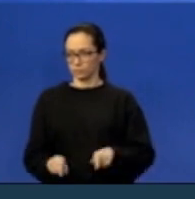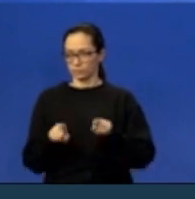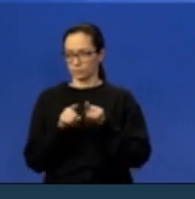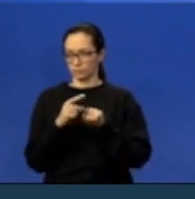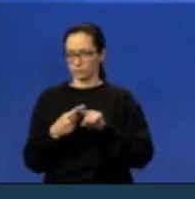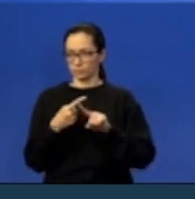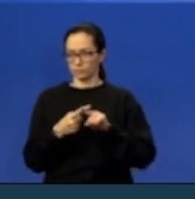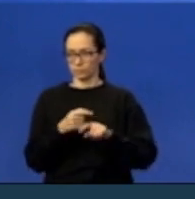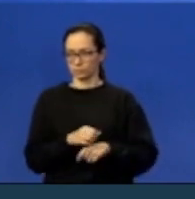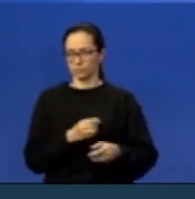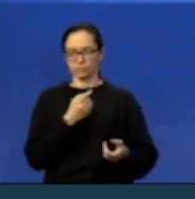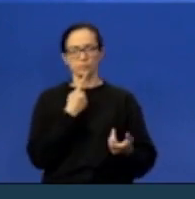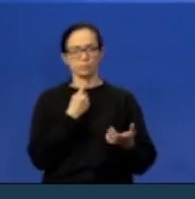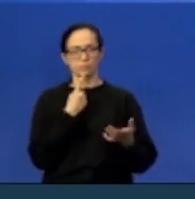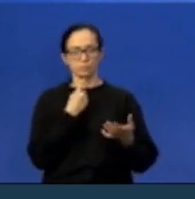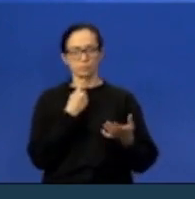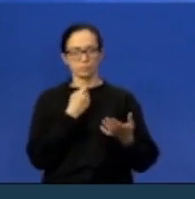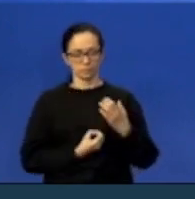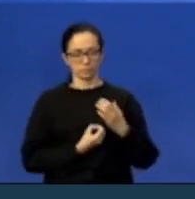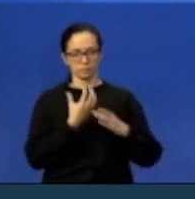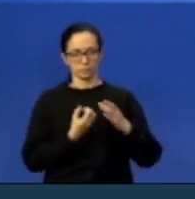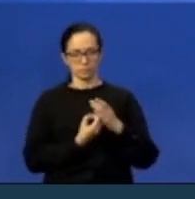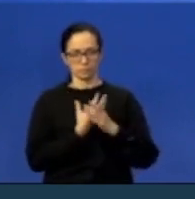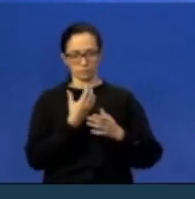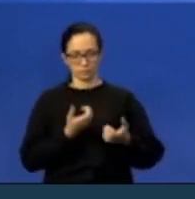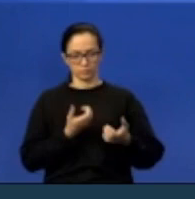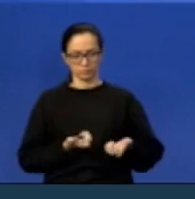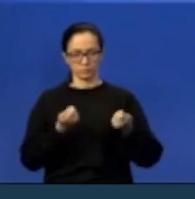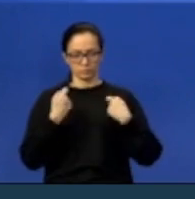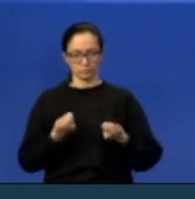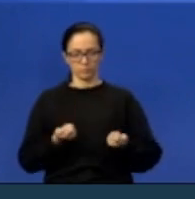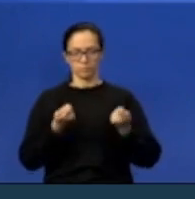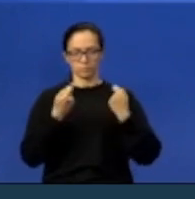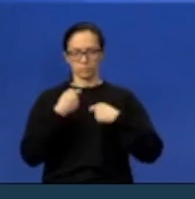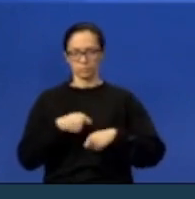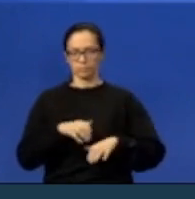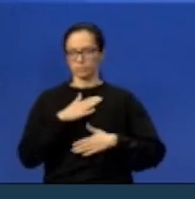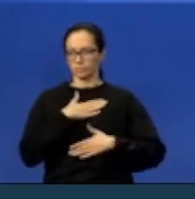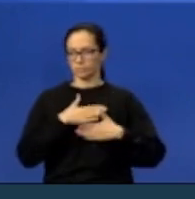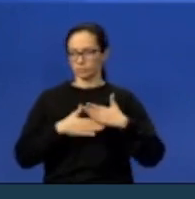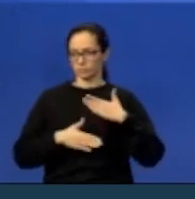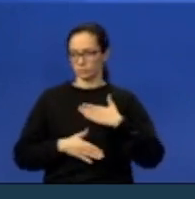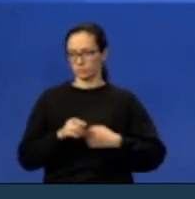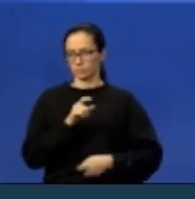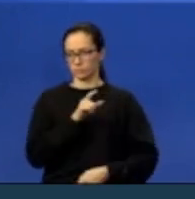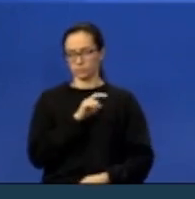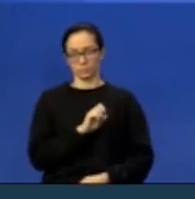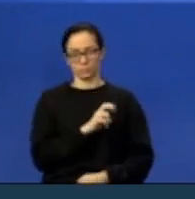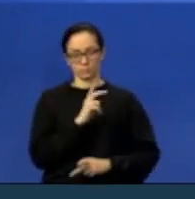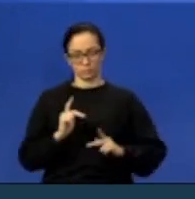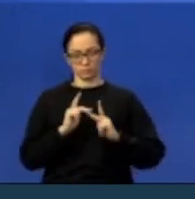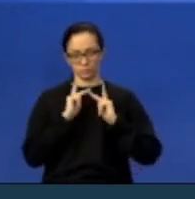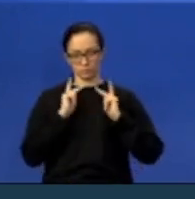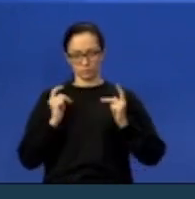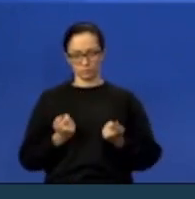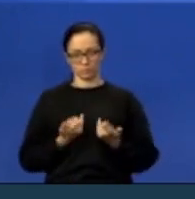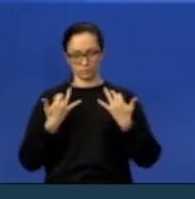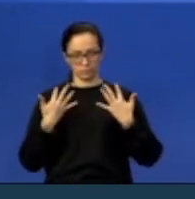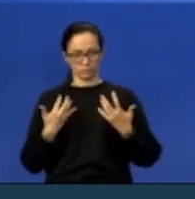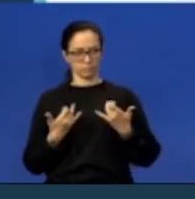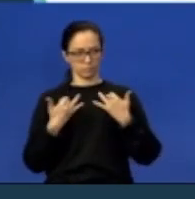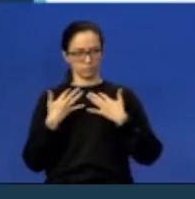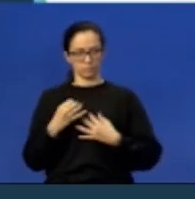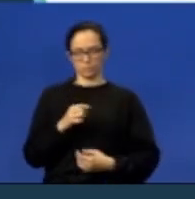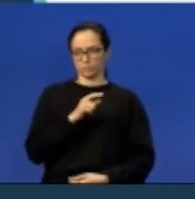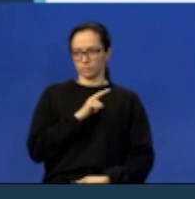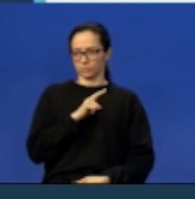artéria pulmonar, em que o sangue vai ser bombeado e jogado ou para o nosso corpo ou para os pulmões. Aqui a